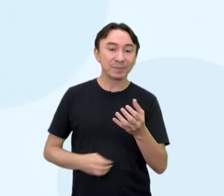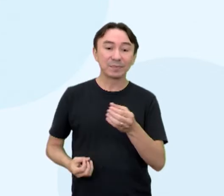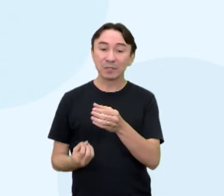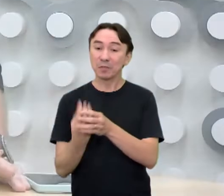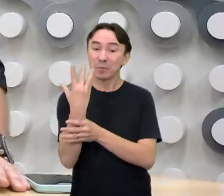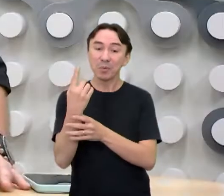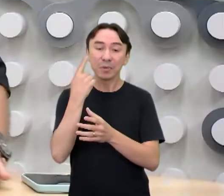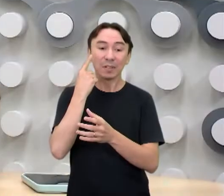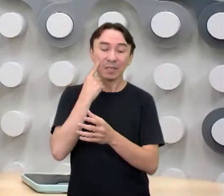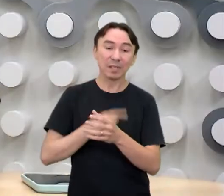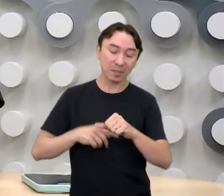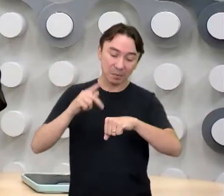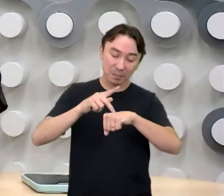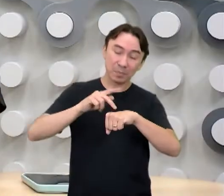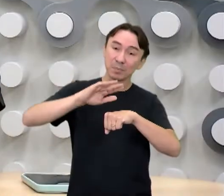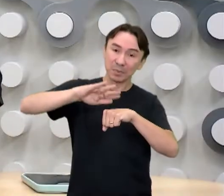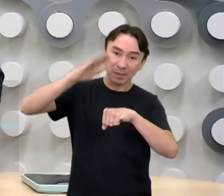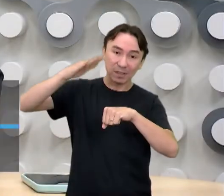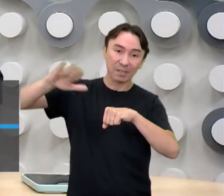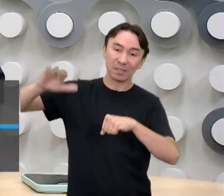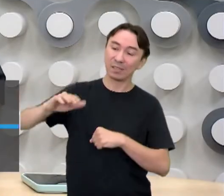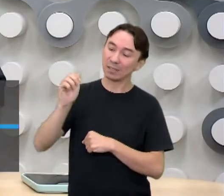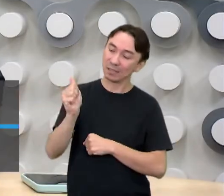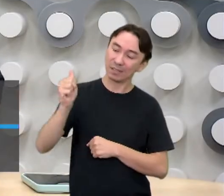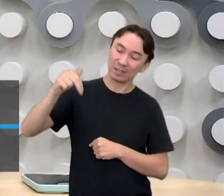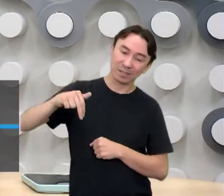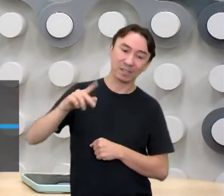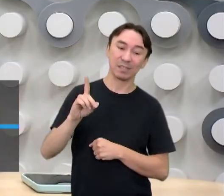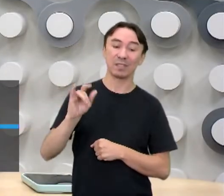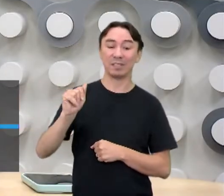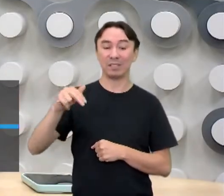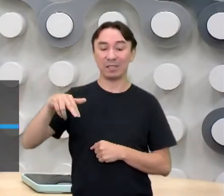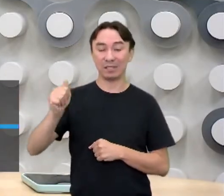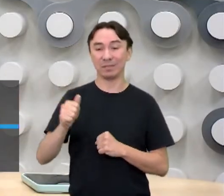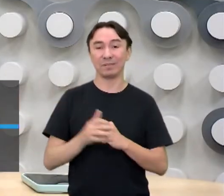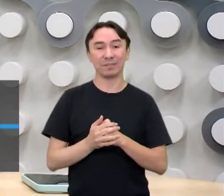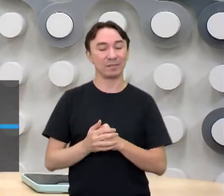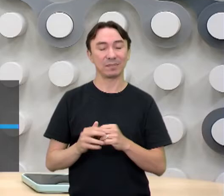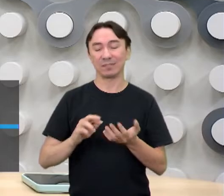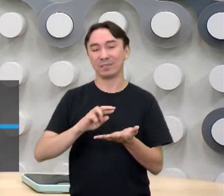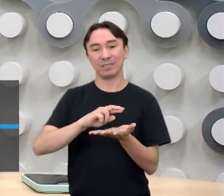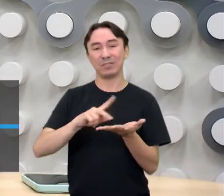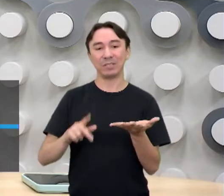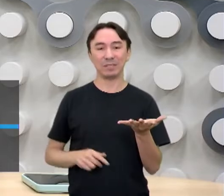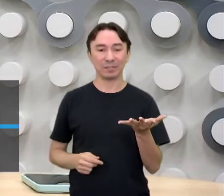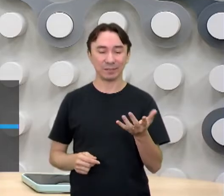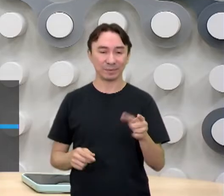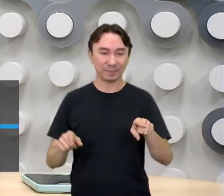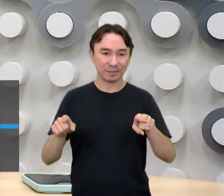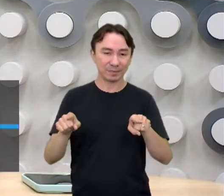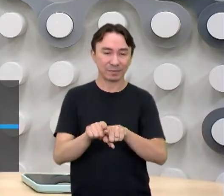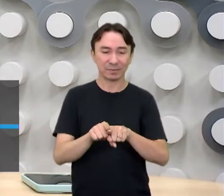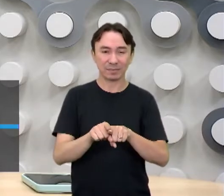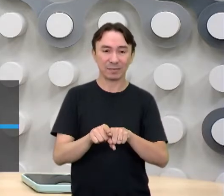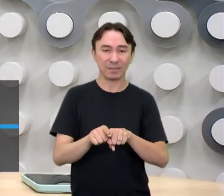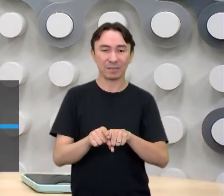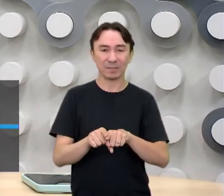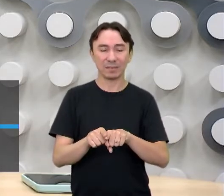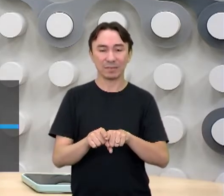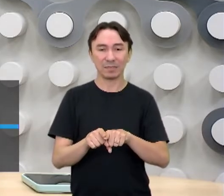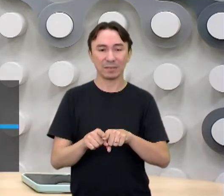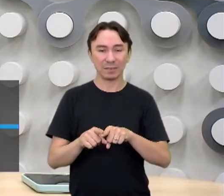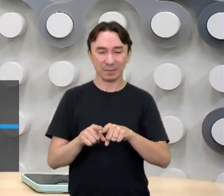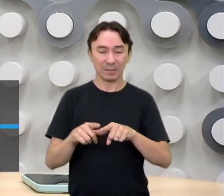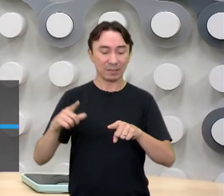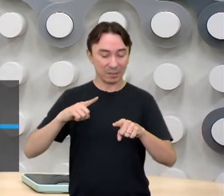movimento convergente que é citado no texto aí, ele retrata sobre a colisão de duas placas, né? Então